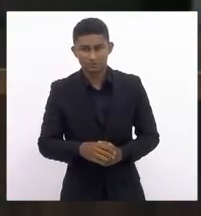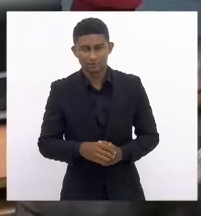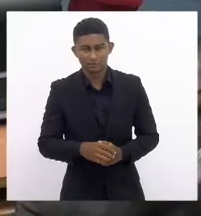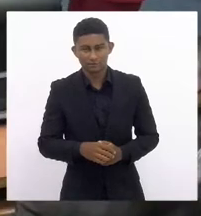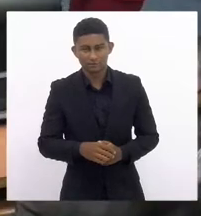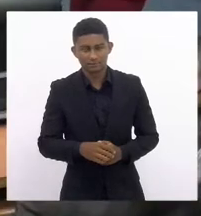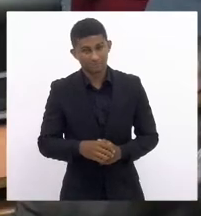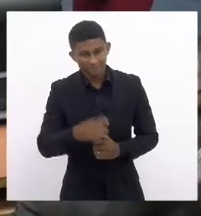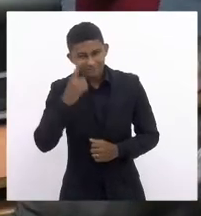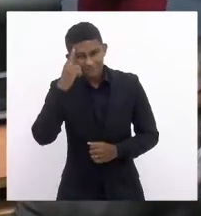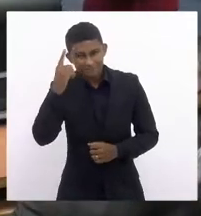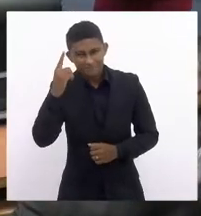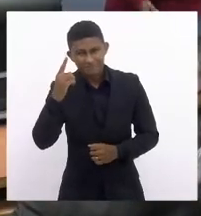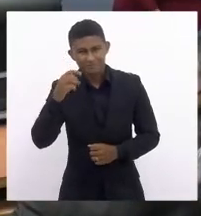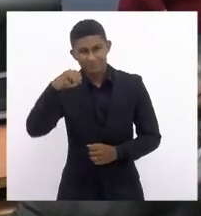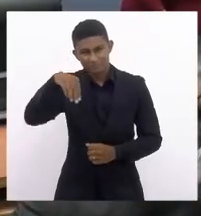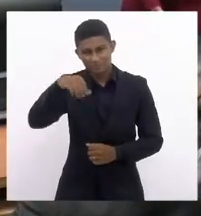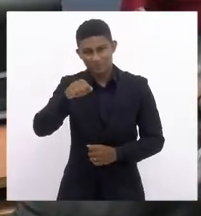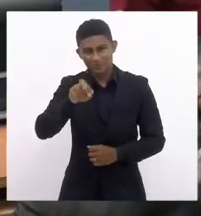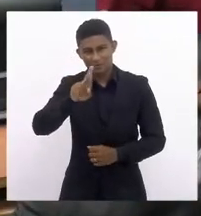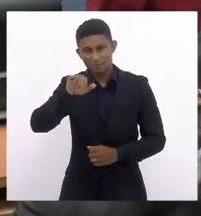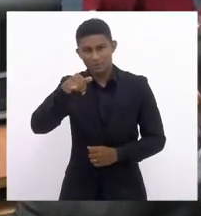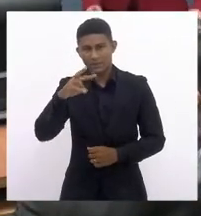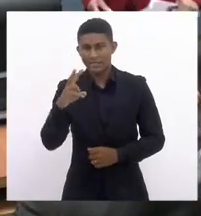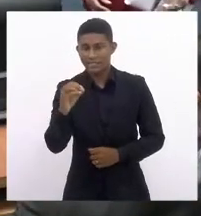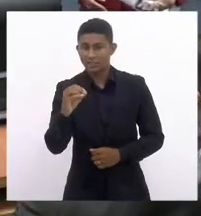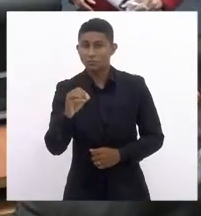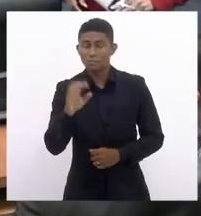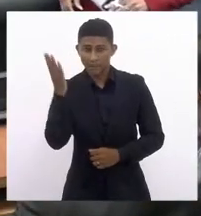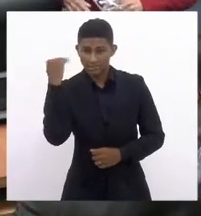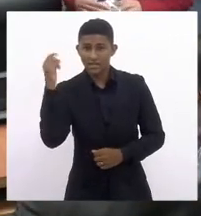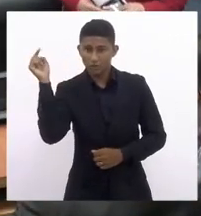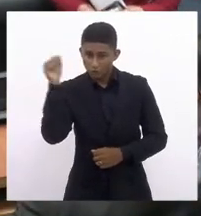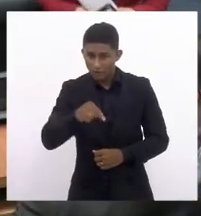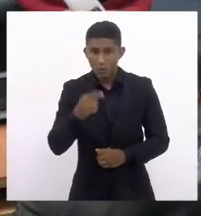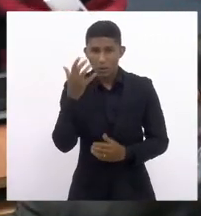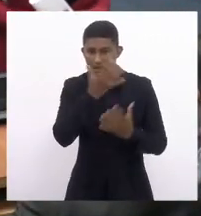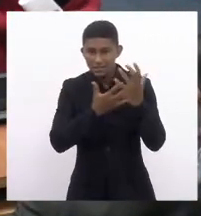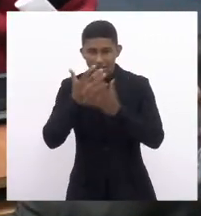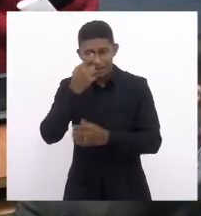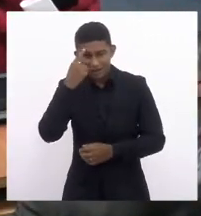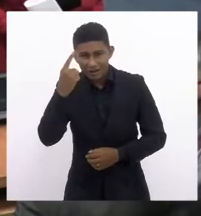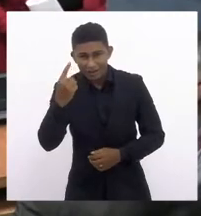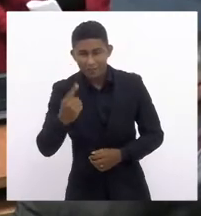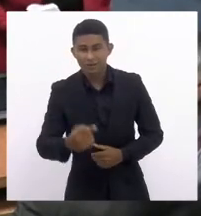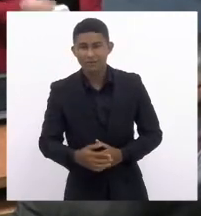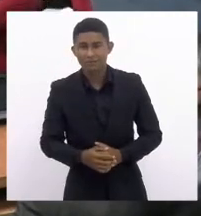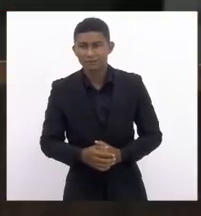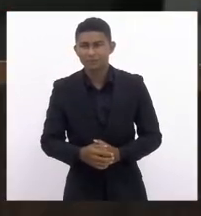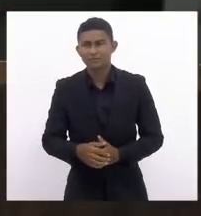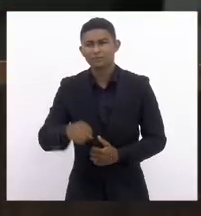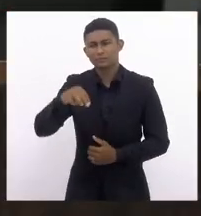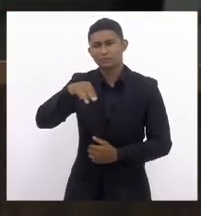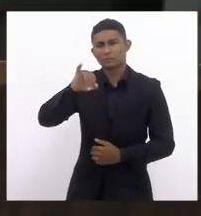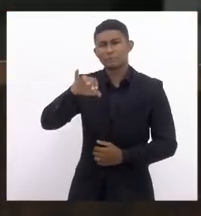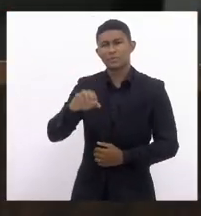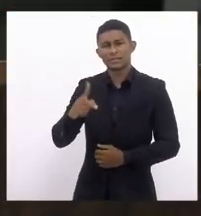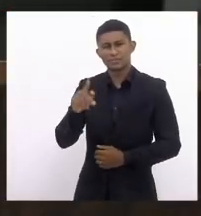O Marquinho veio cantar aqui, fez uma música para Flávia Oliveira, viu, Renatinha? Ô, Bink, você vai querer com a